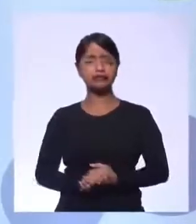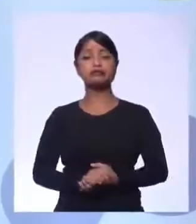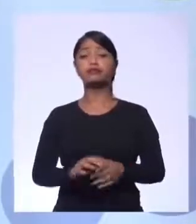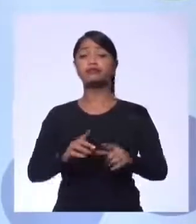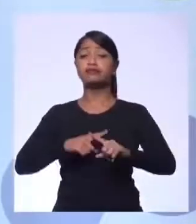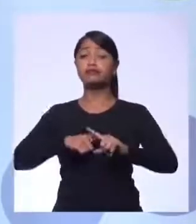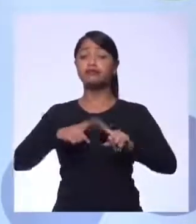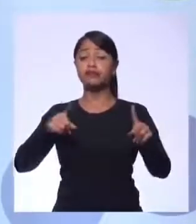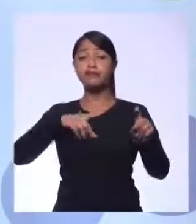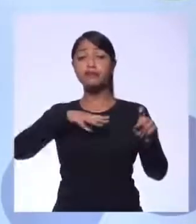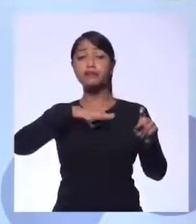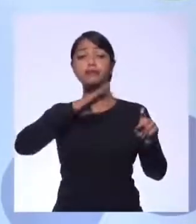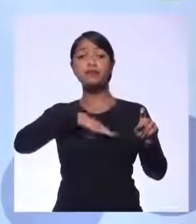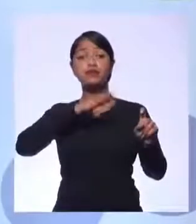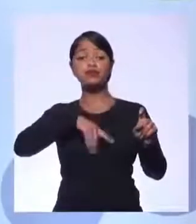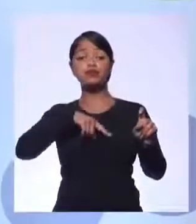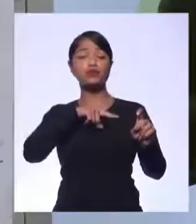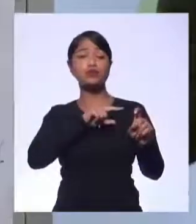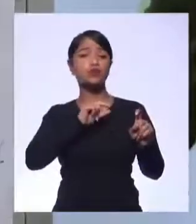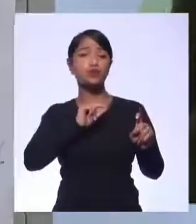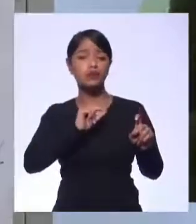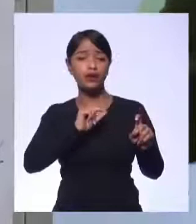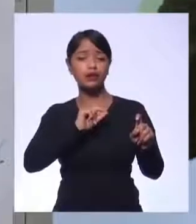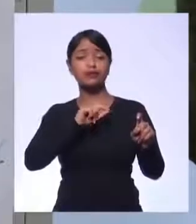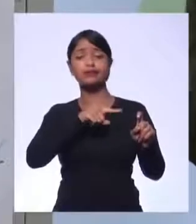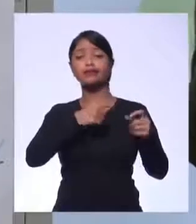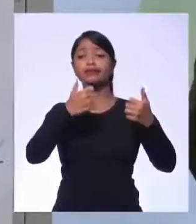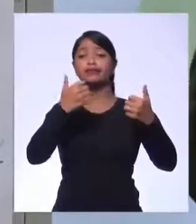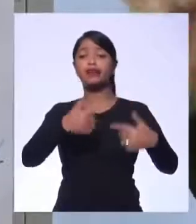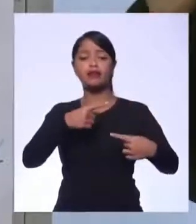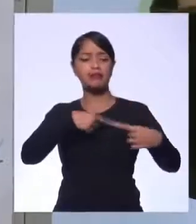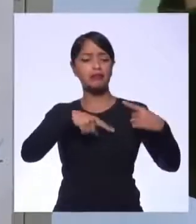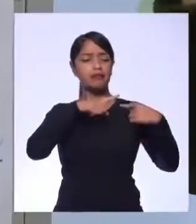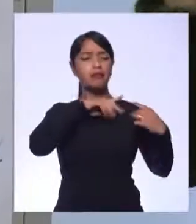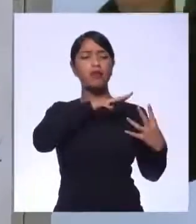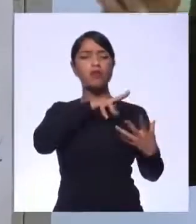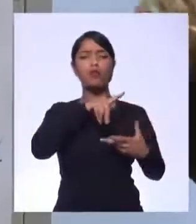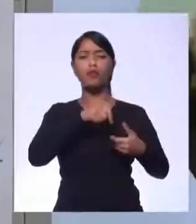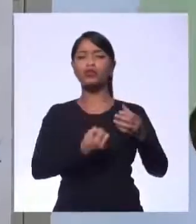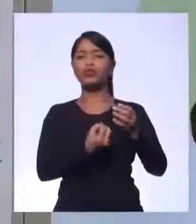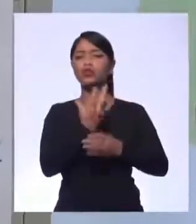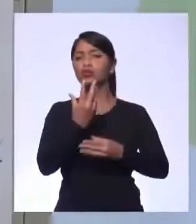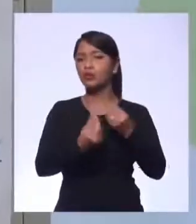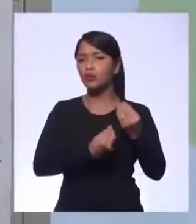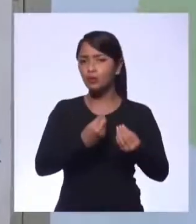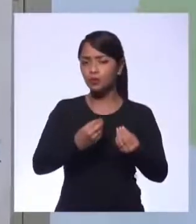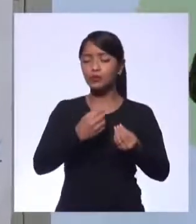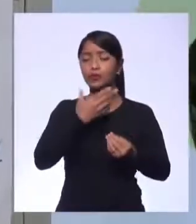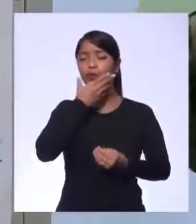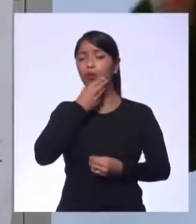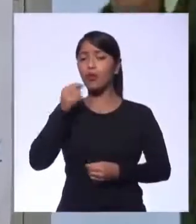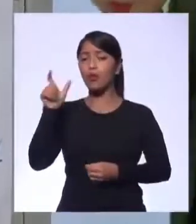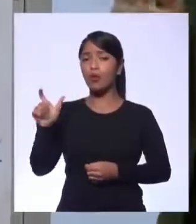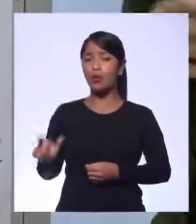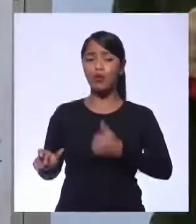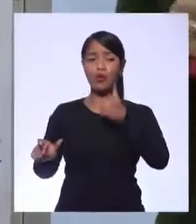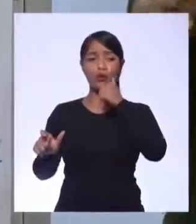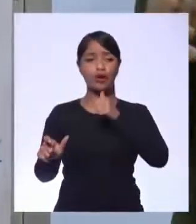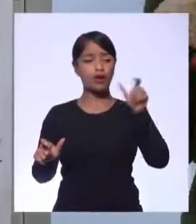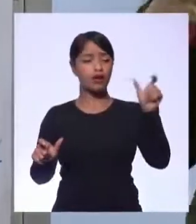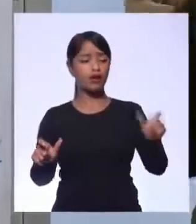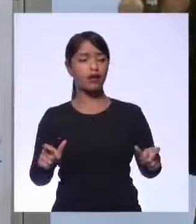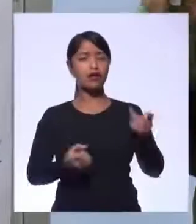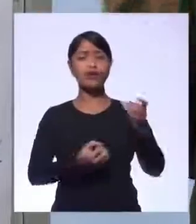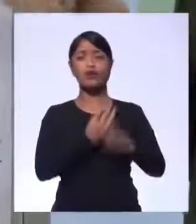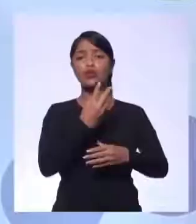ele tem ali mais que uma função de explicar a origem do mundo. A origem do homem, como é que surgiu o homem? Então, ali